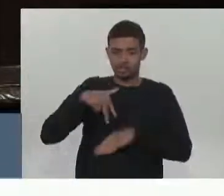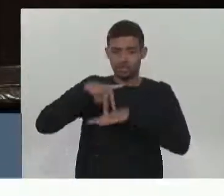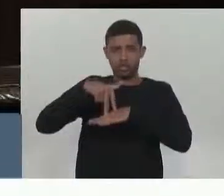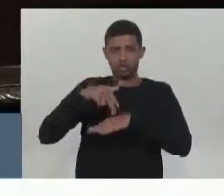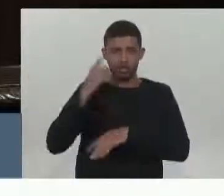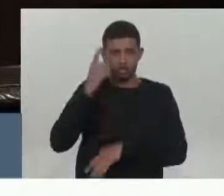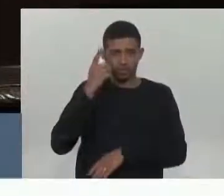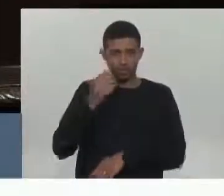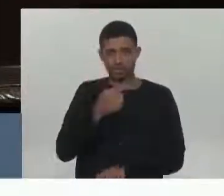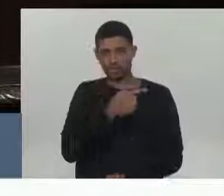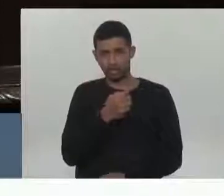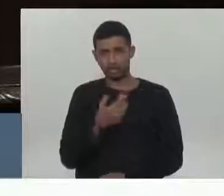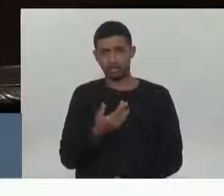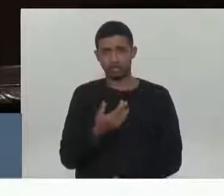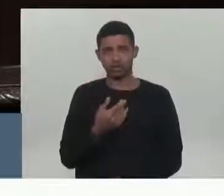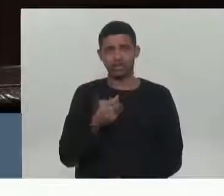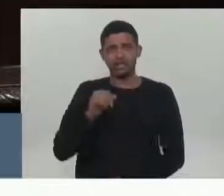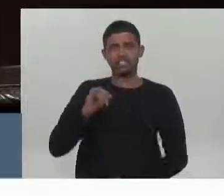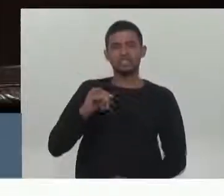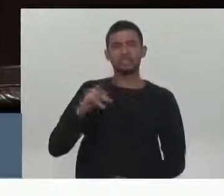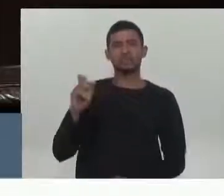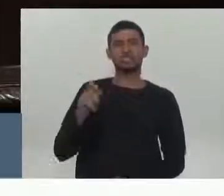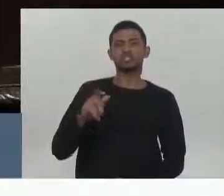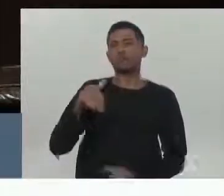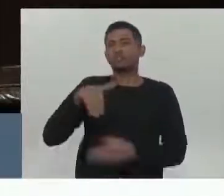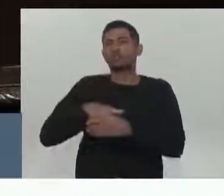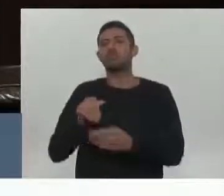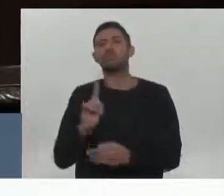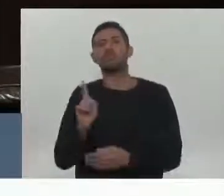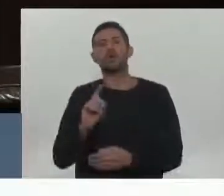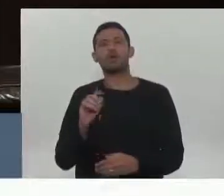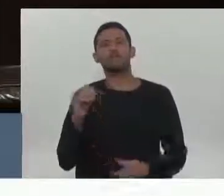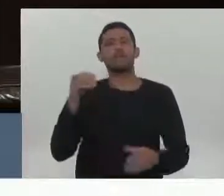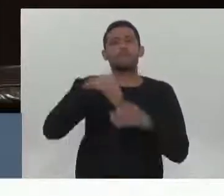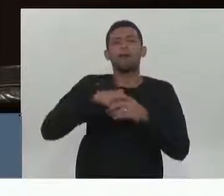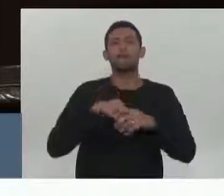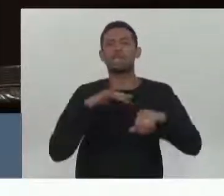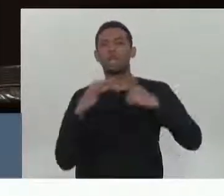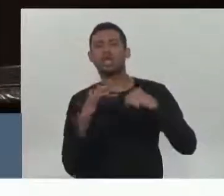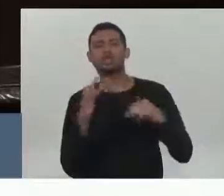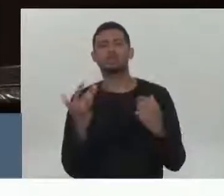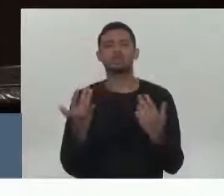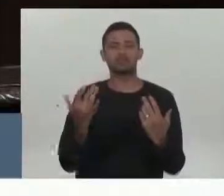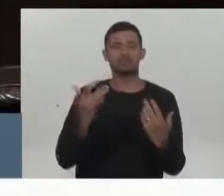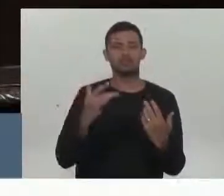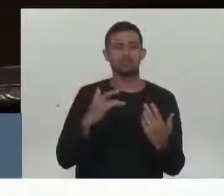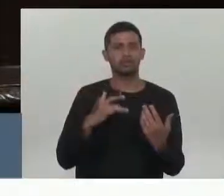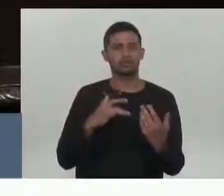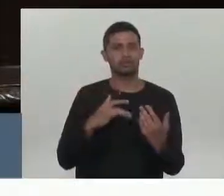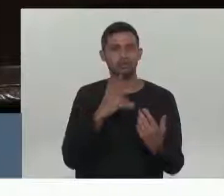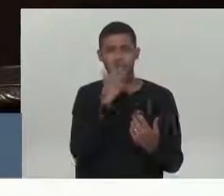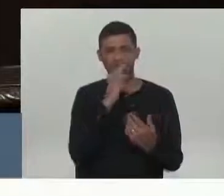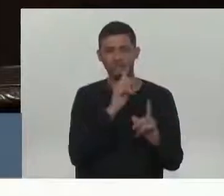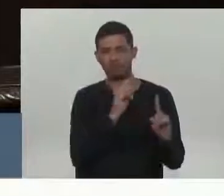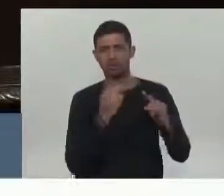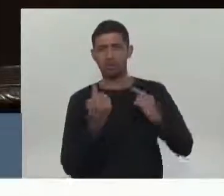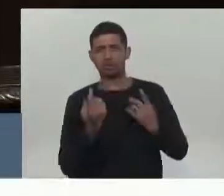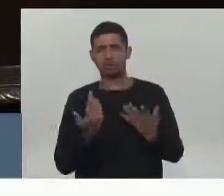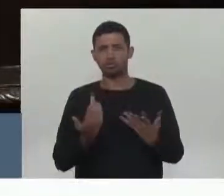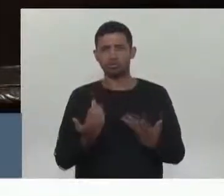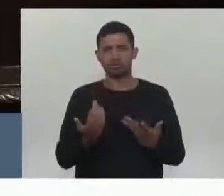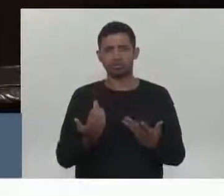o PSOL não vota assim, vai para as mídias sociais e bate na gente como se a gente tivesse votado de forma... E